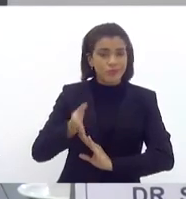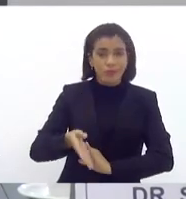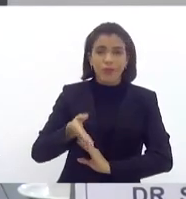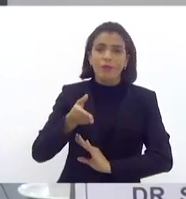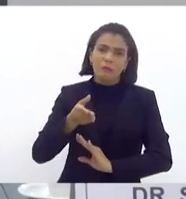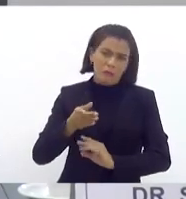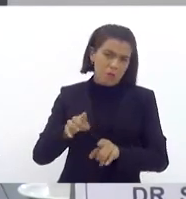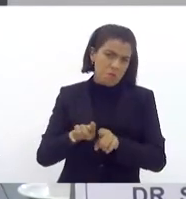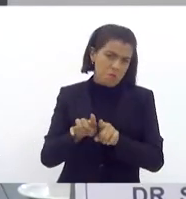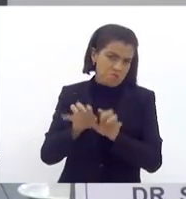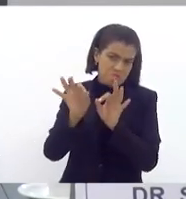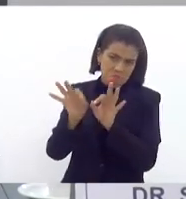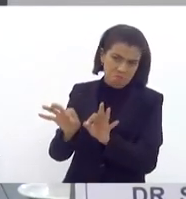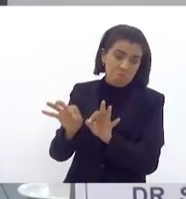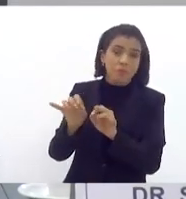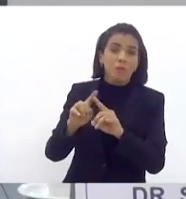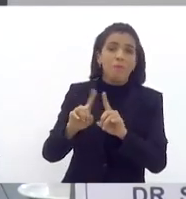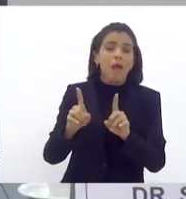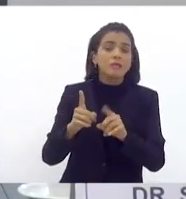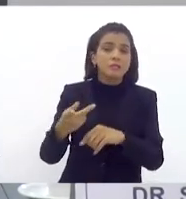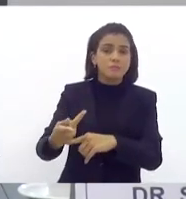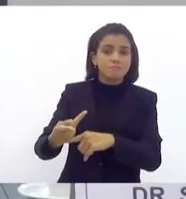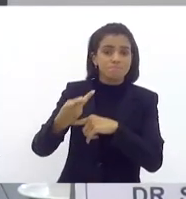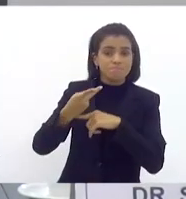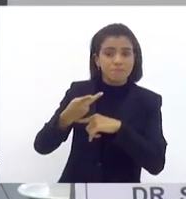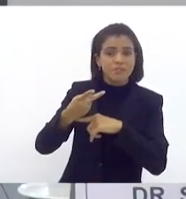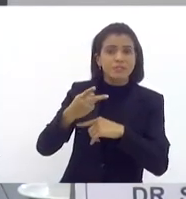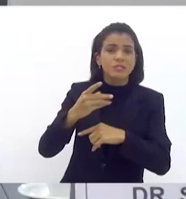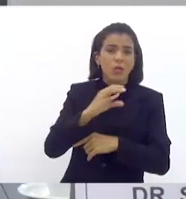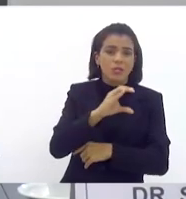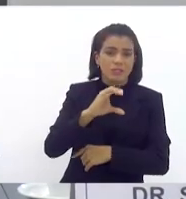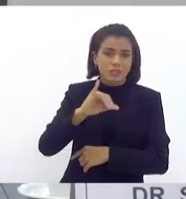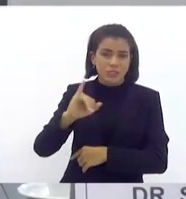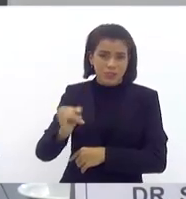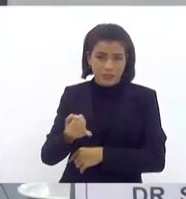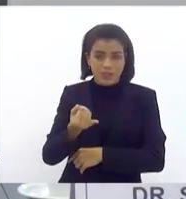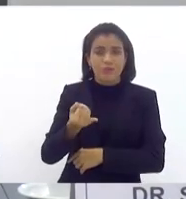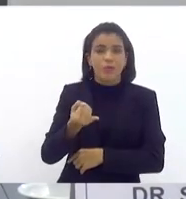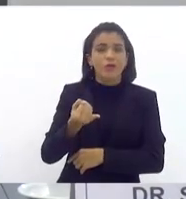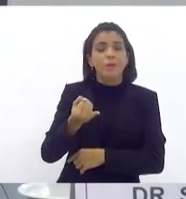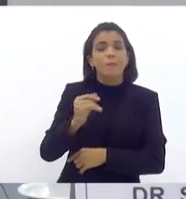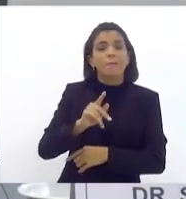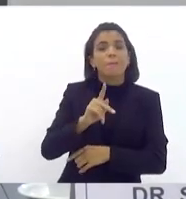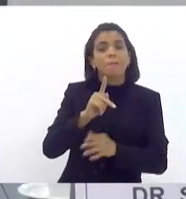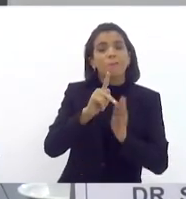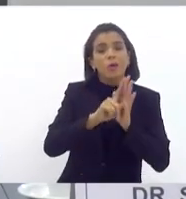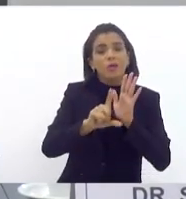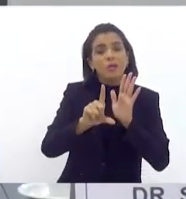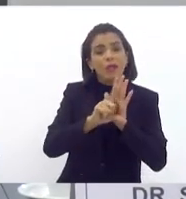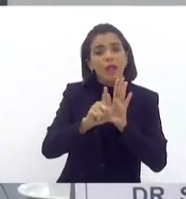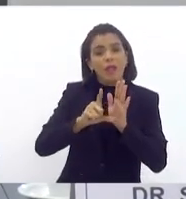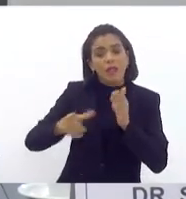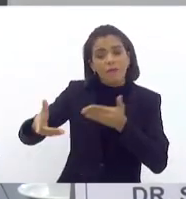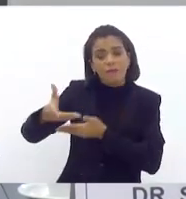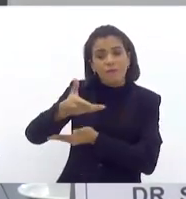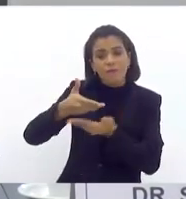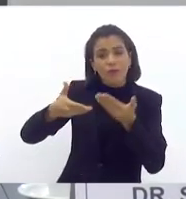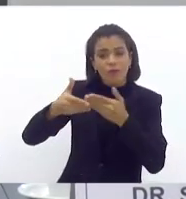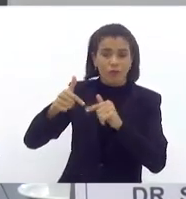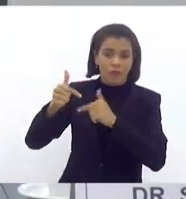que é legítimo, mas de vir dialogar com a CCJ alguns projetos de lei que envolvam a sua